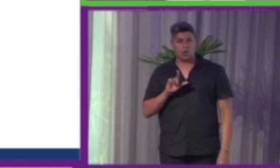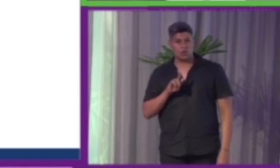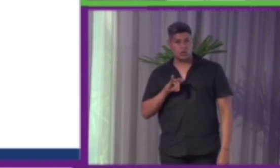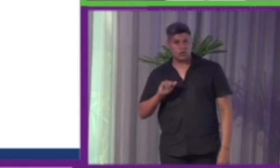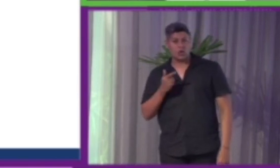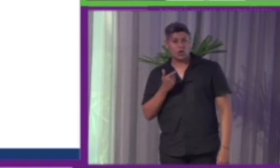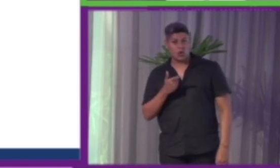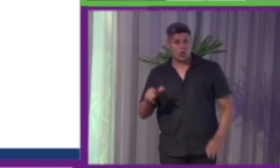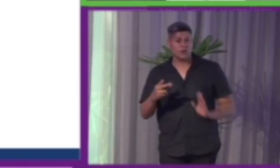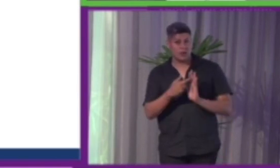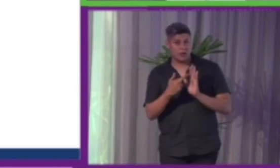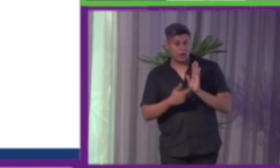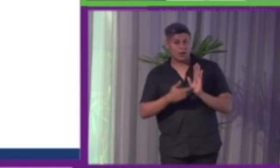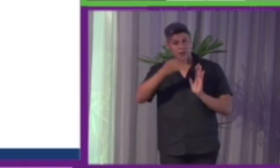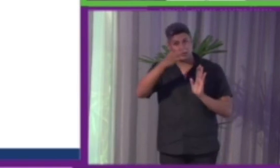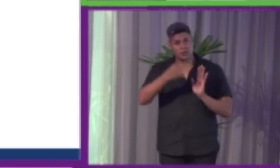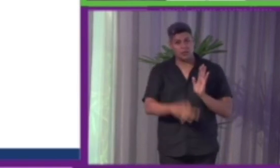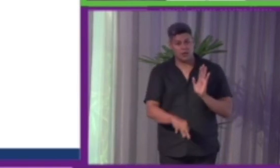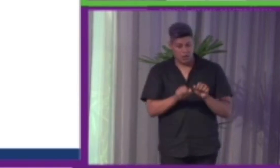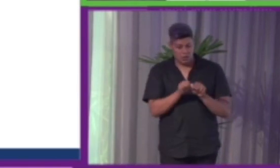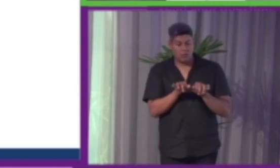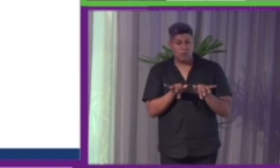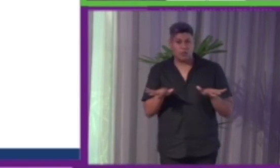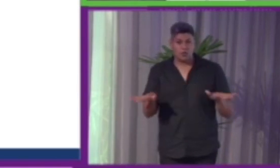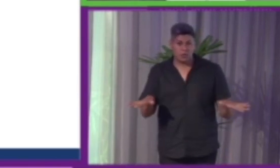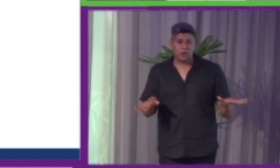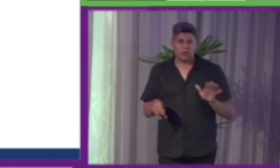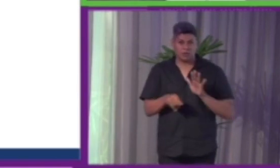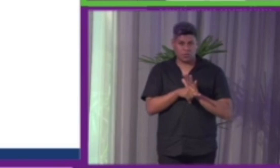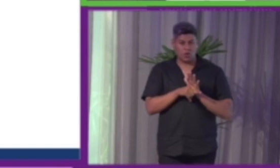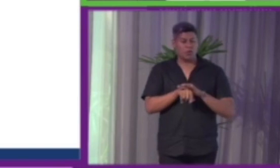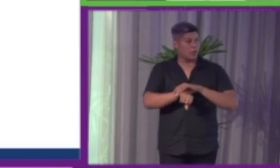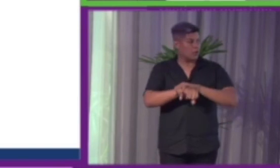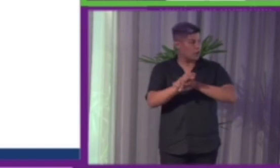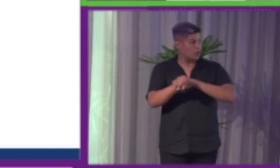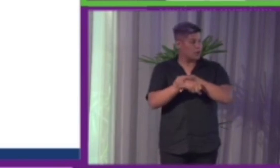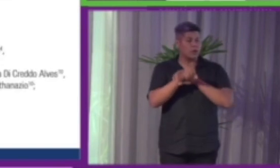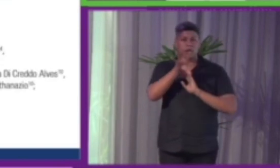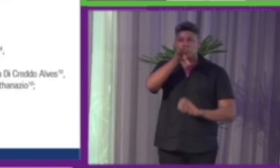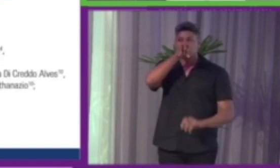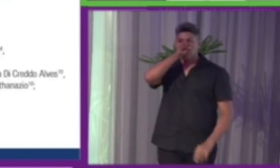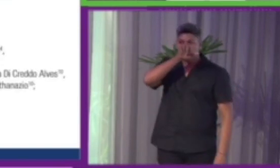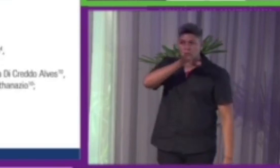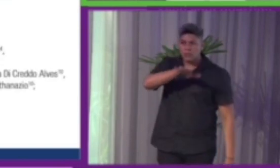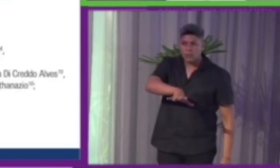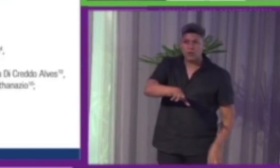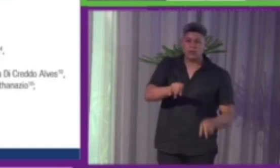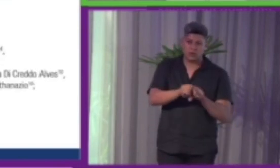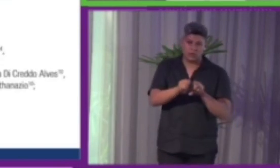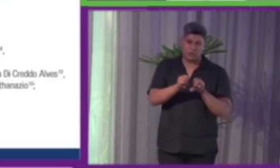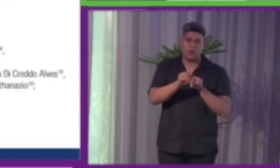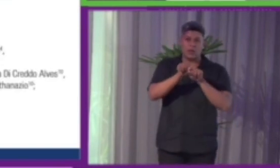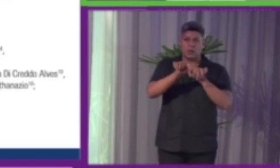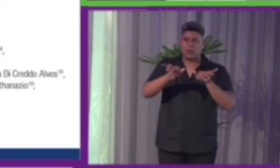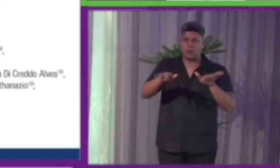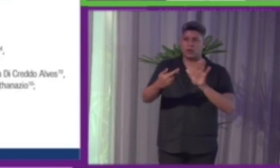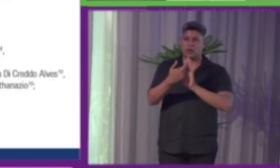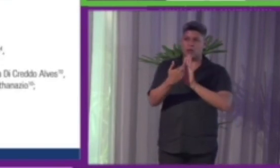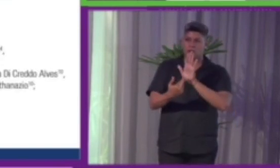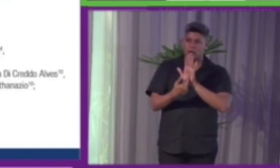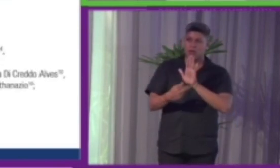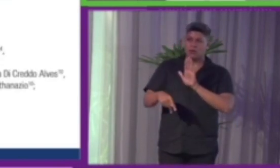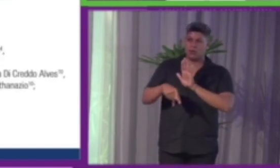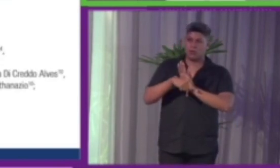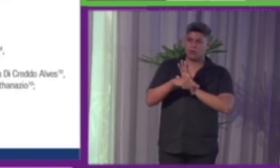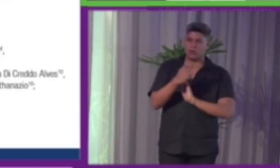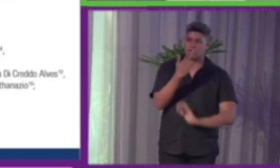mais específicas, com a publicação da parte de fisioterapia respiratória na FC, a publicação da diretriz